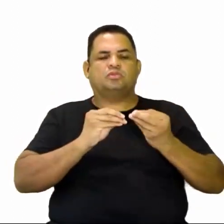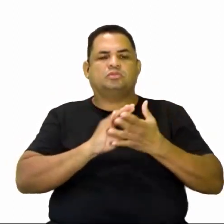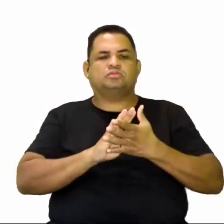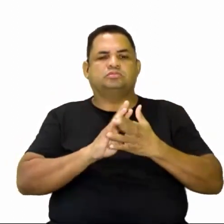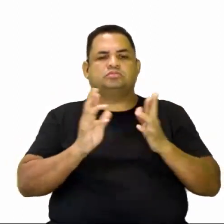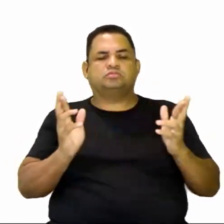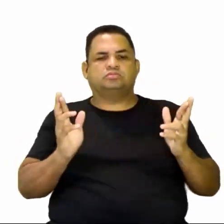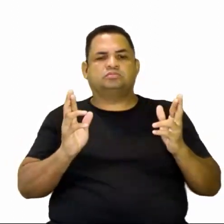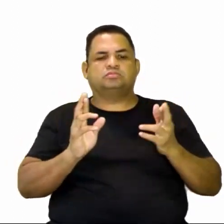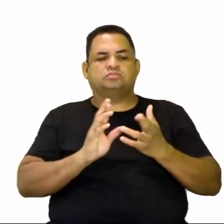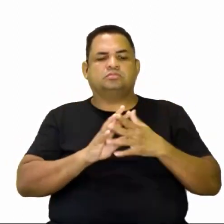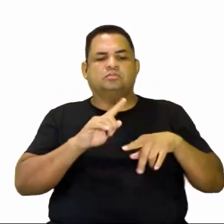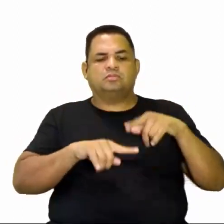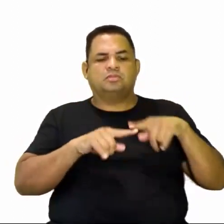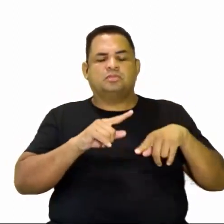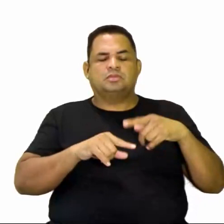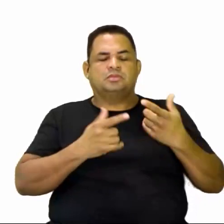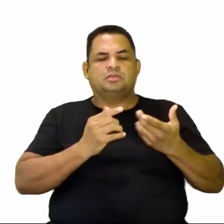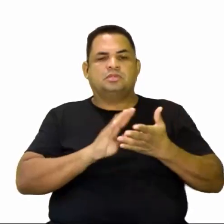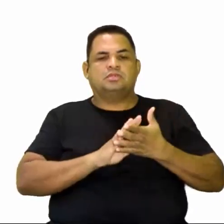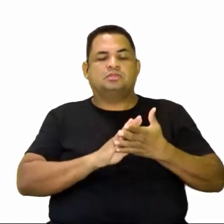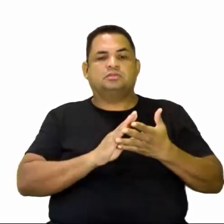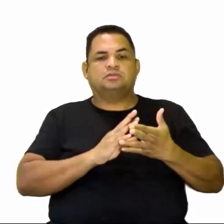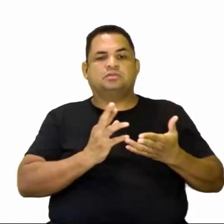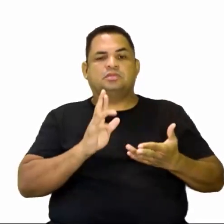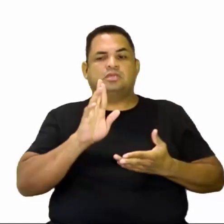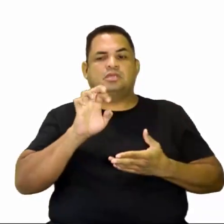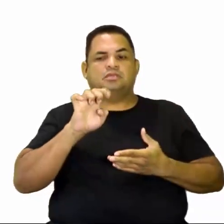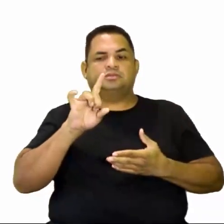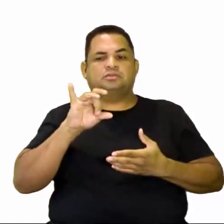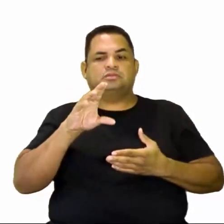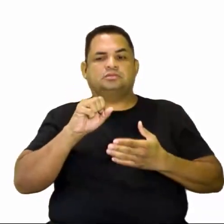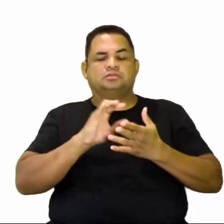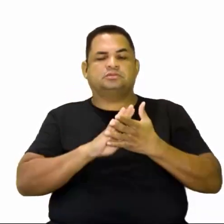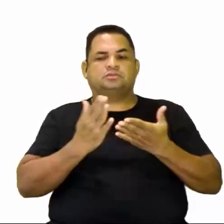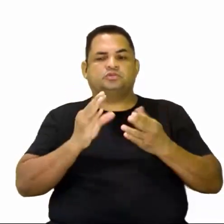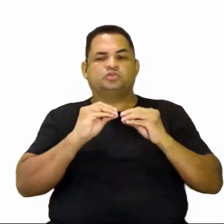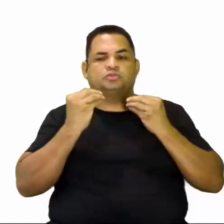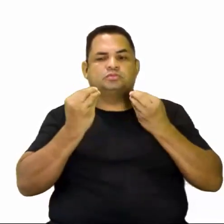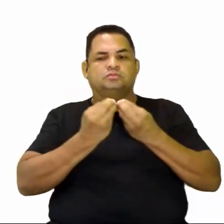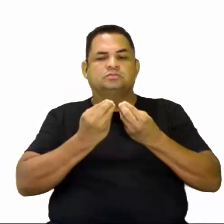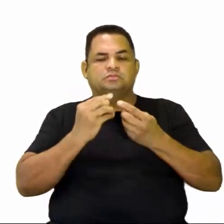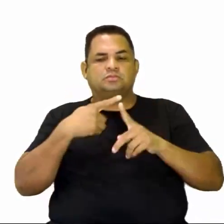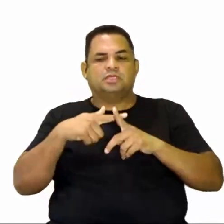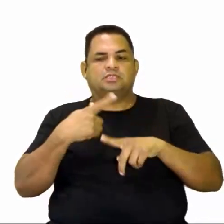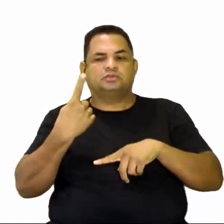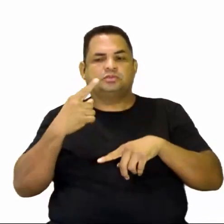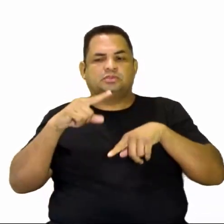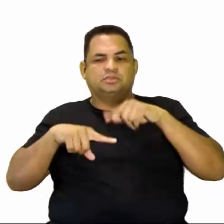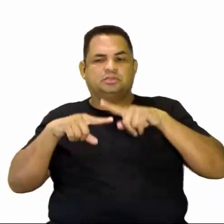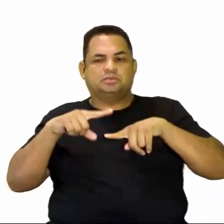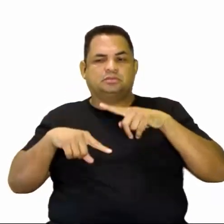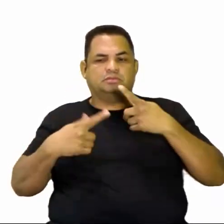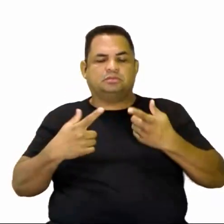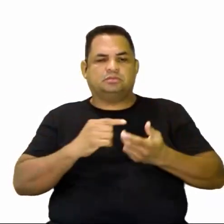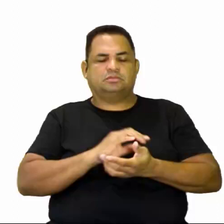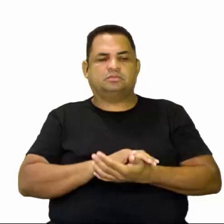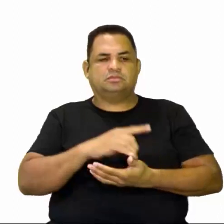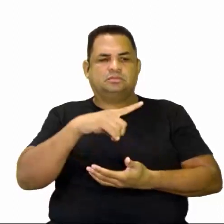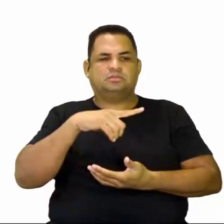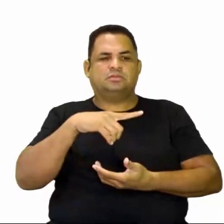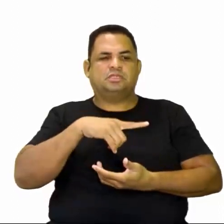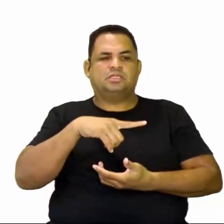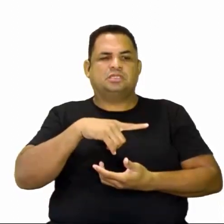os reagentes e os produtos são substâncias compostas. Na letra D, eu tenho